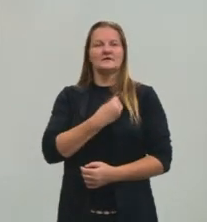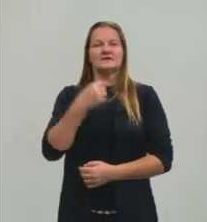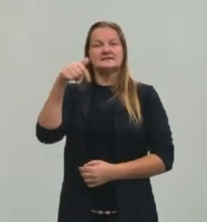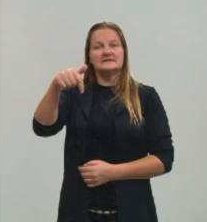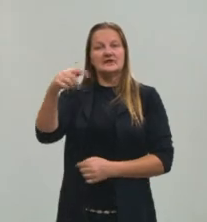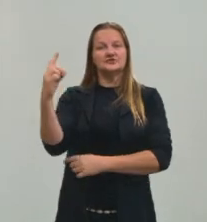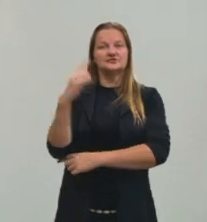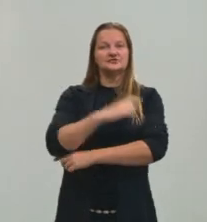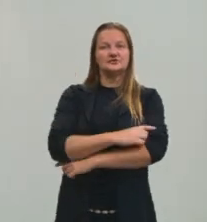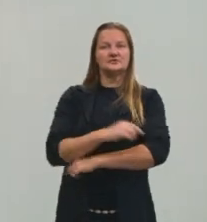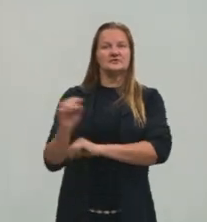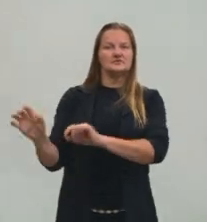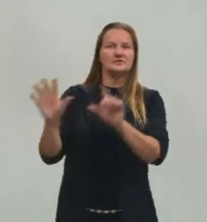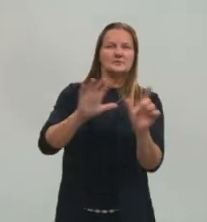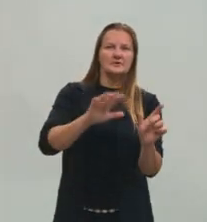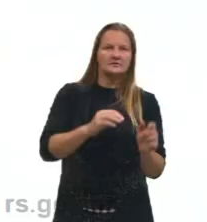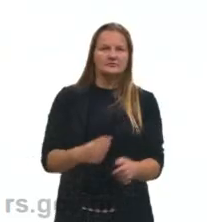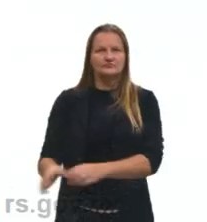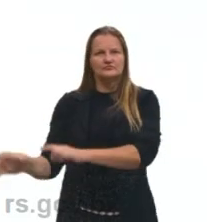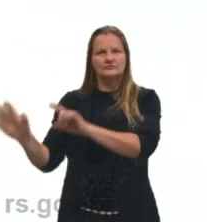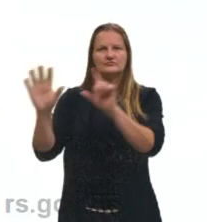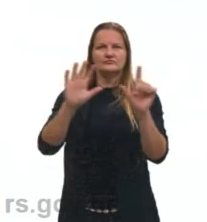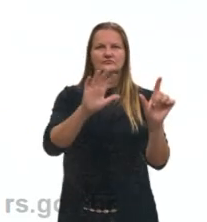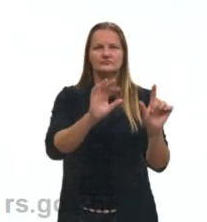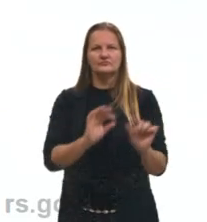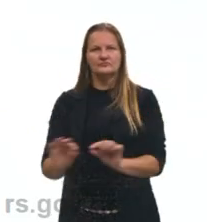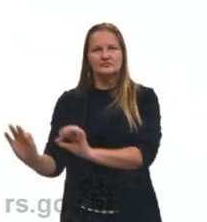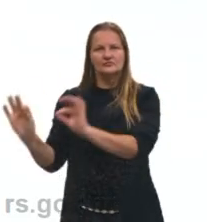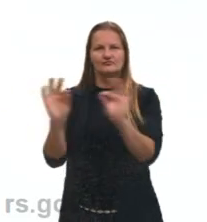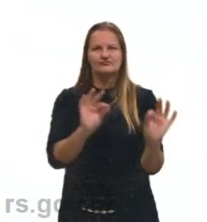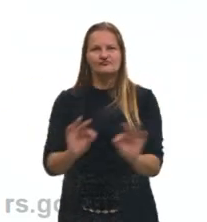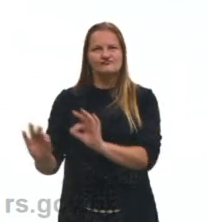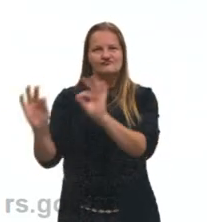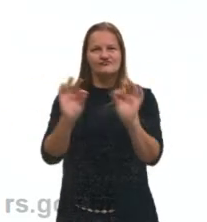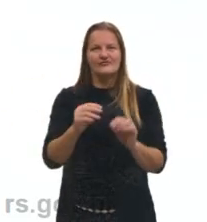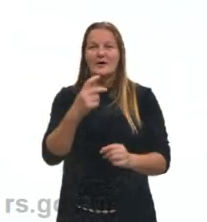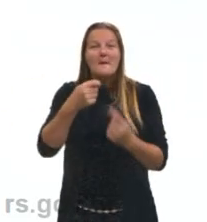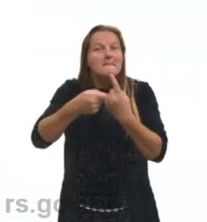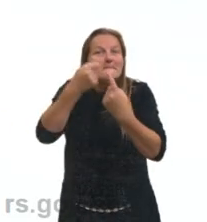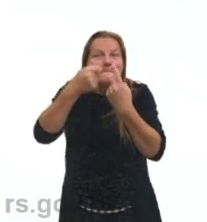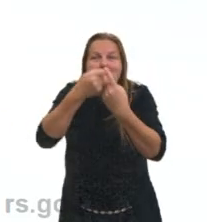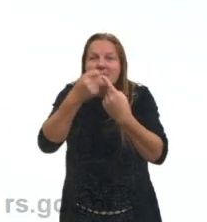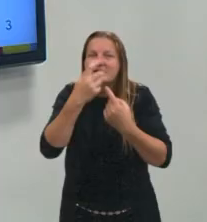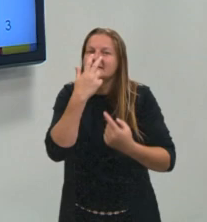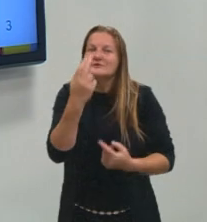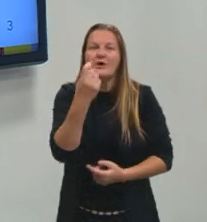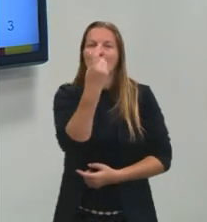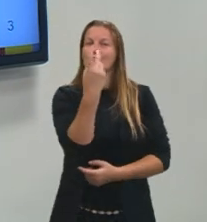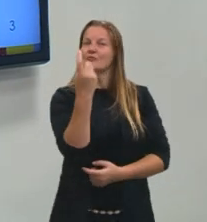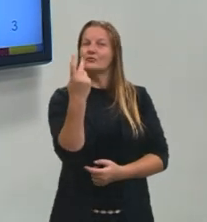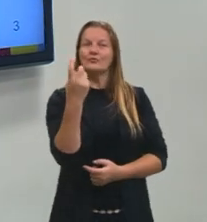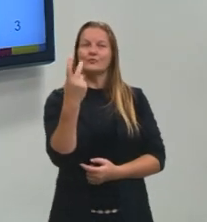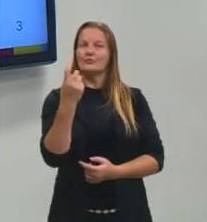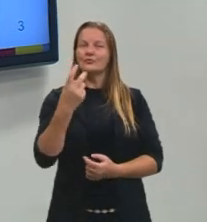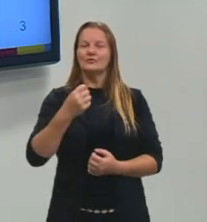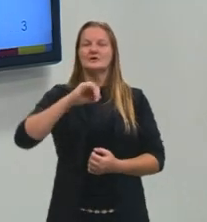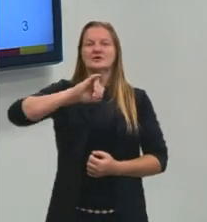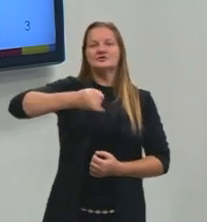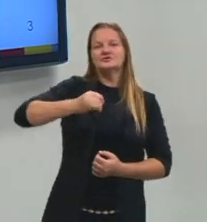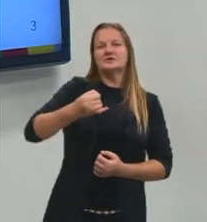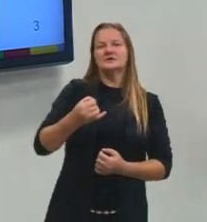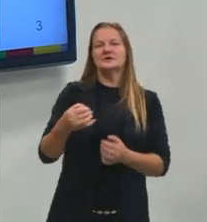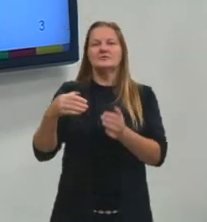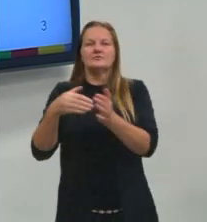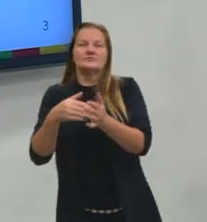7 dias nós repetimos a semana o ano os meses é a mesma coisa os meses são 12 é outro iniciamos no